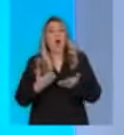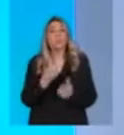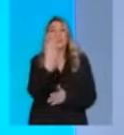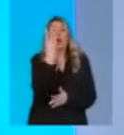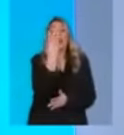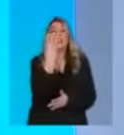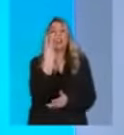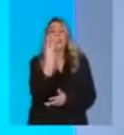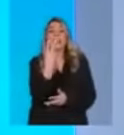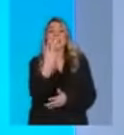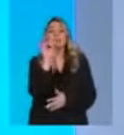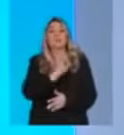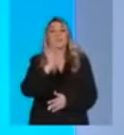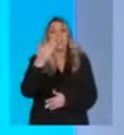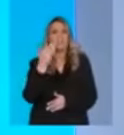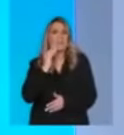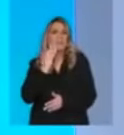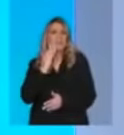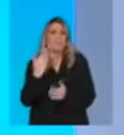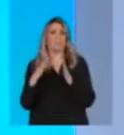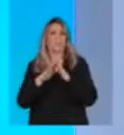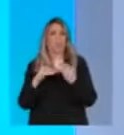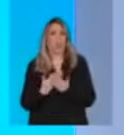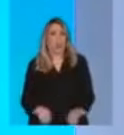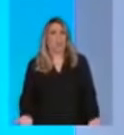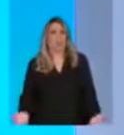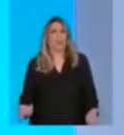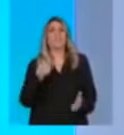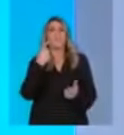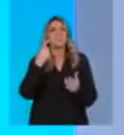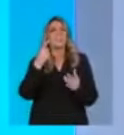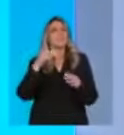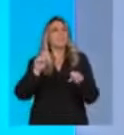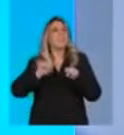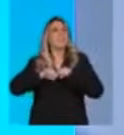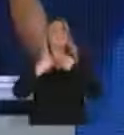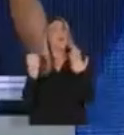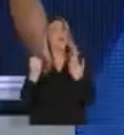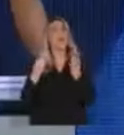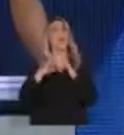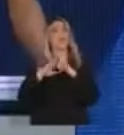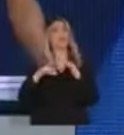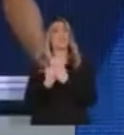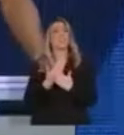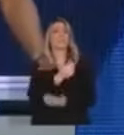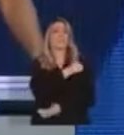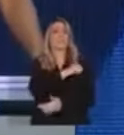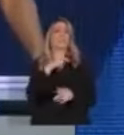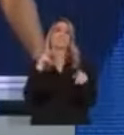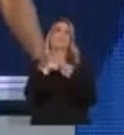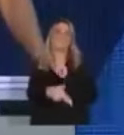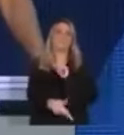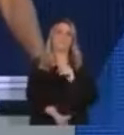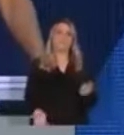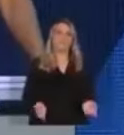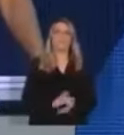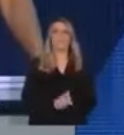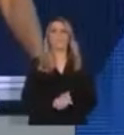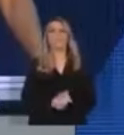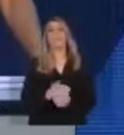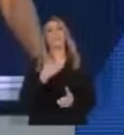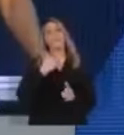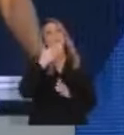o rel do Tribunal de Contas Vocês acabaram com a educação pública do Rio de sem